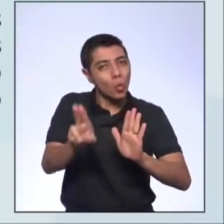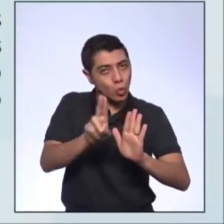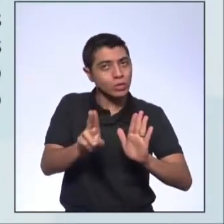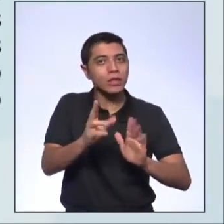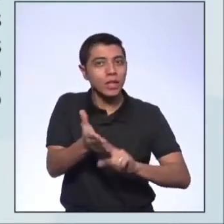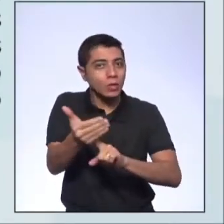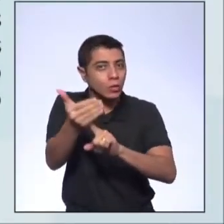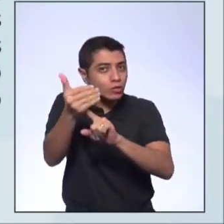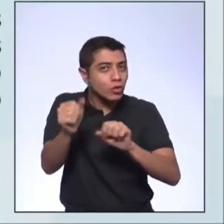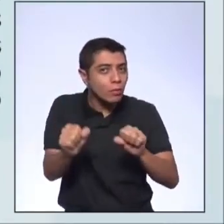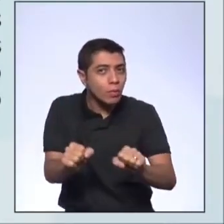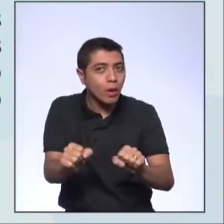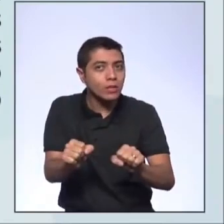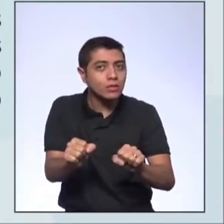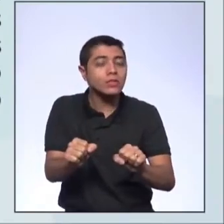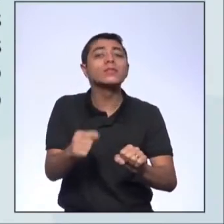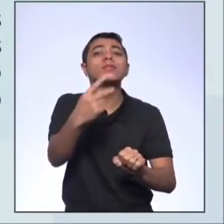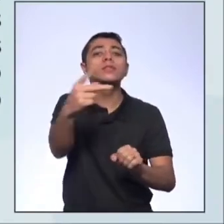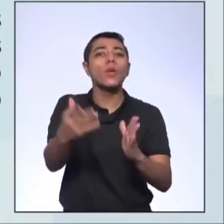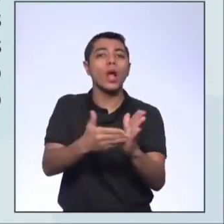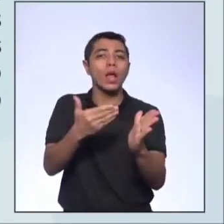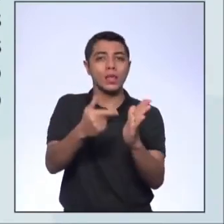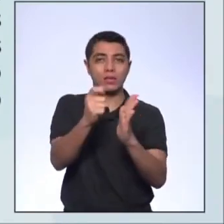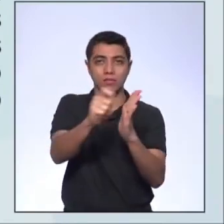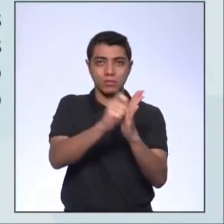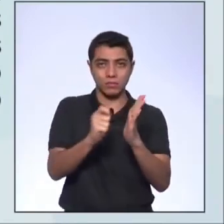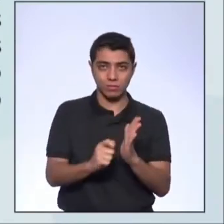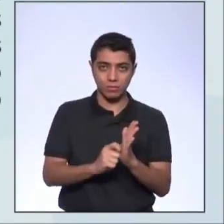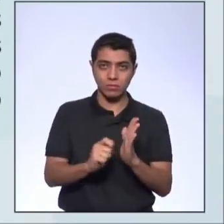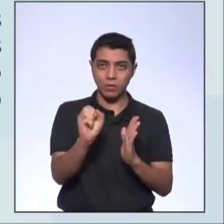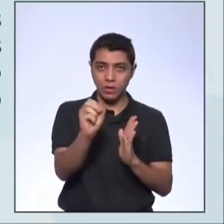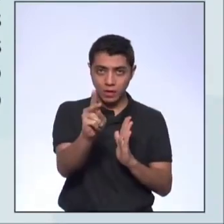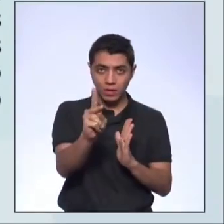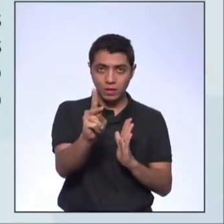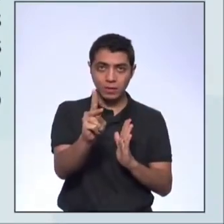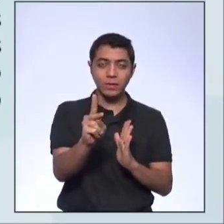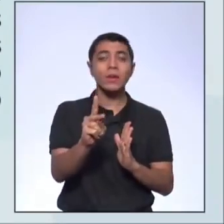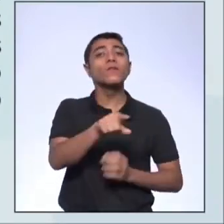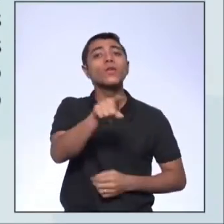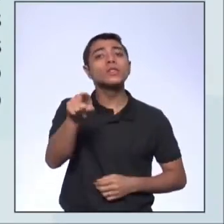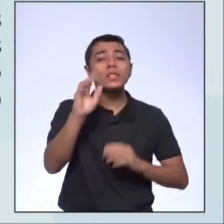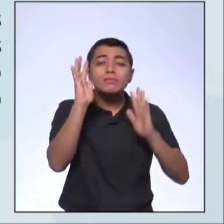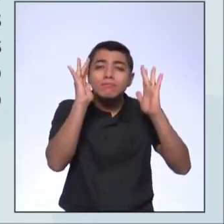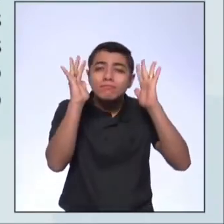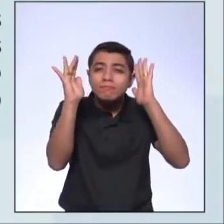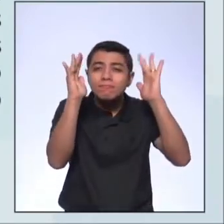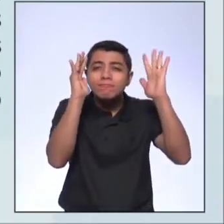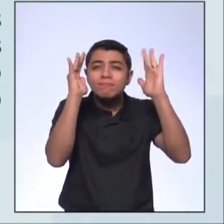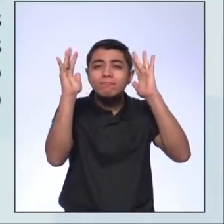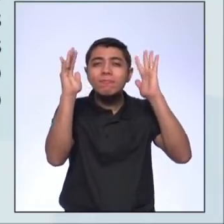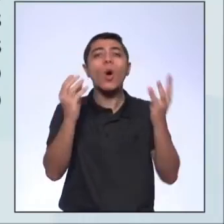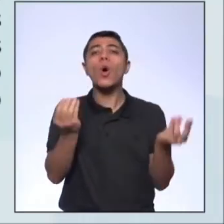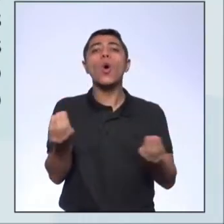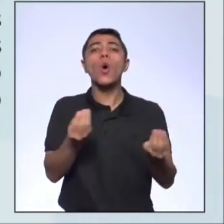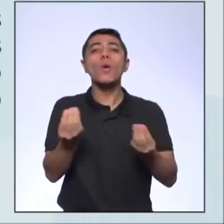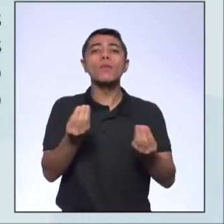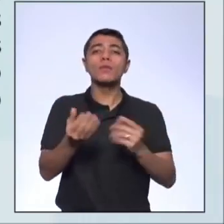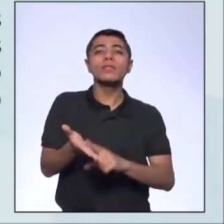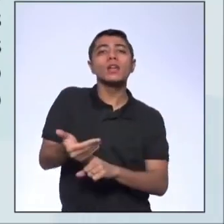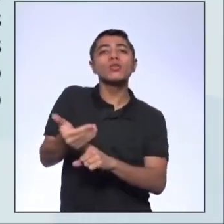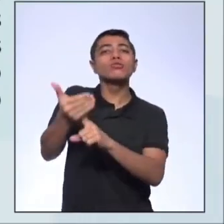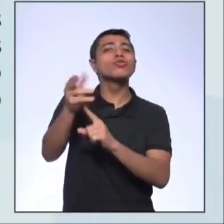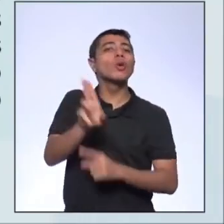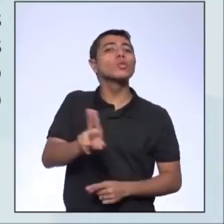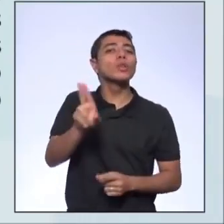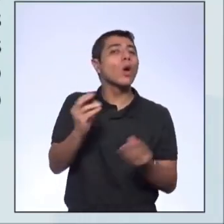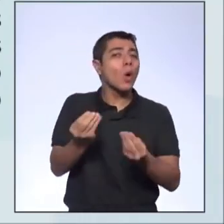caderno de vocês as suas impressões, tá? Então, pensem, né? Reflitam aí. Como que a gente pode estar utilizando a tecnologia? Será que